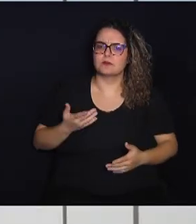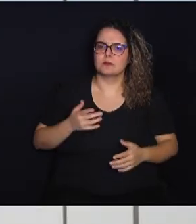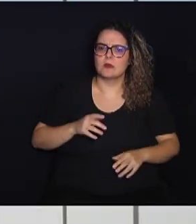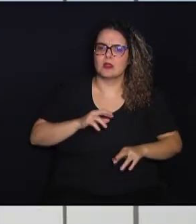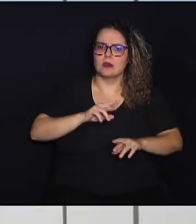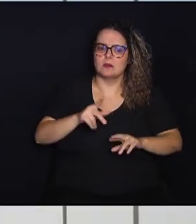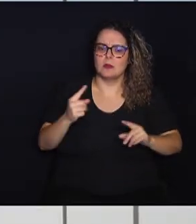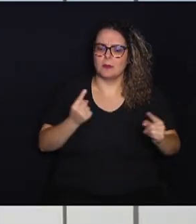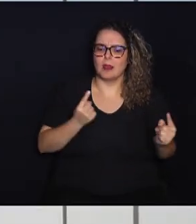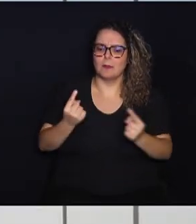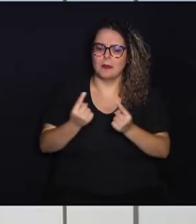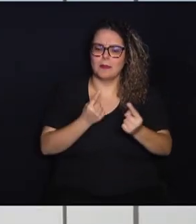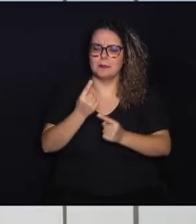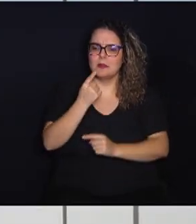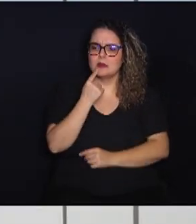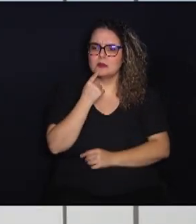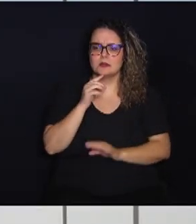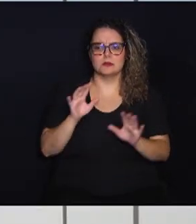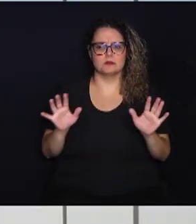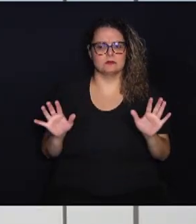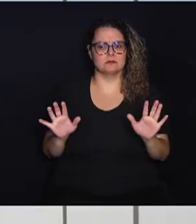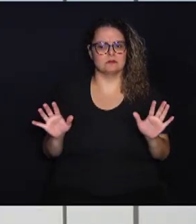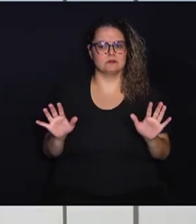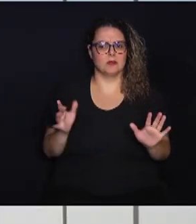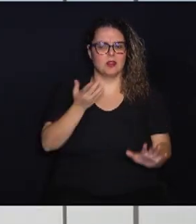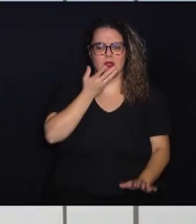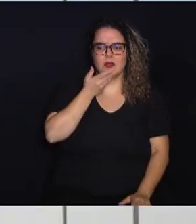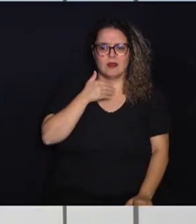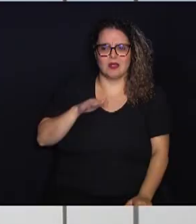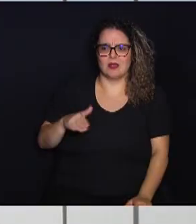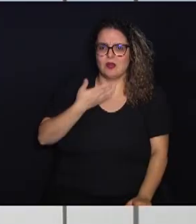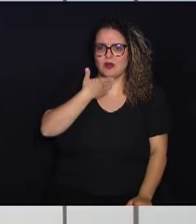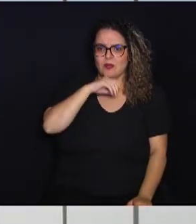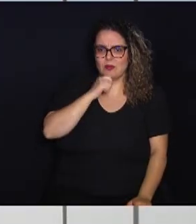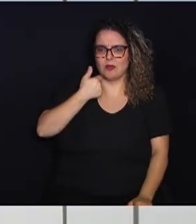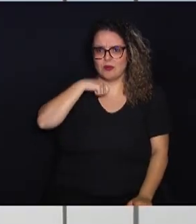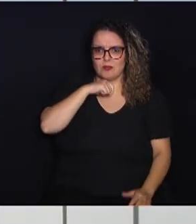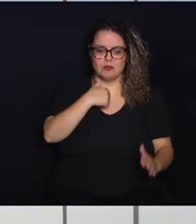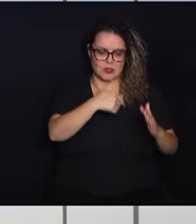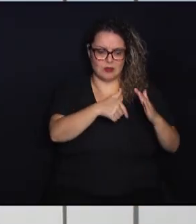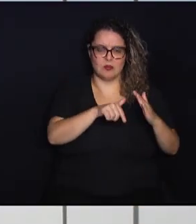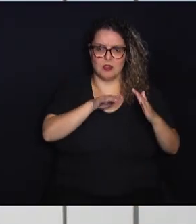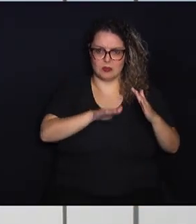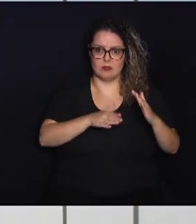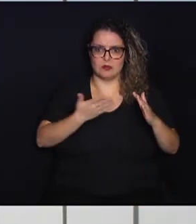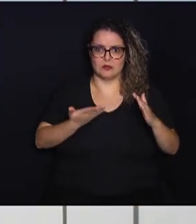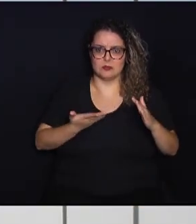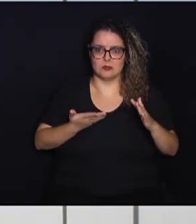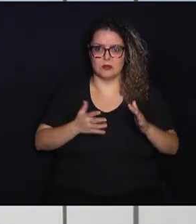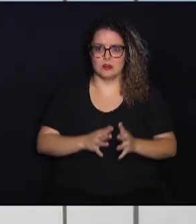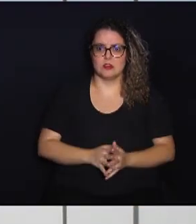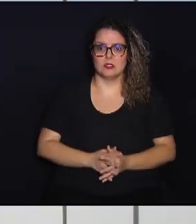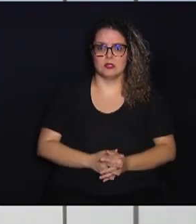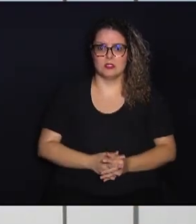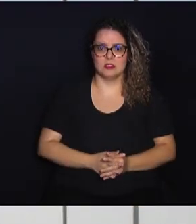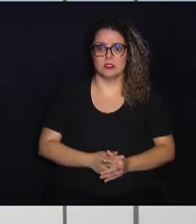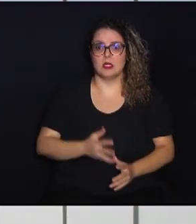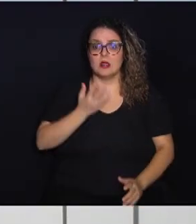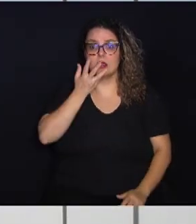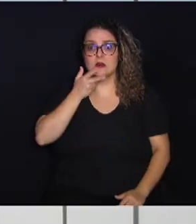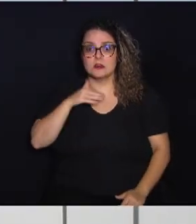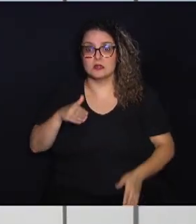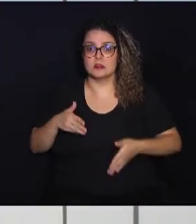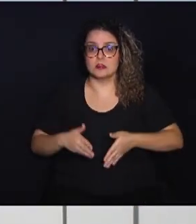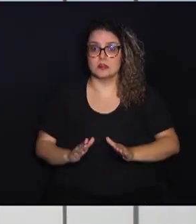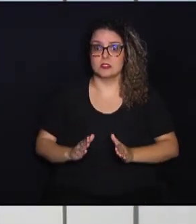me aparecendo que eu falei, não, essas crianças, os pais ficaram em home trabalhando. As crianças